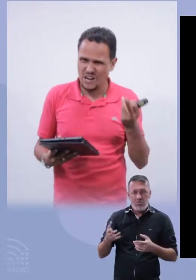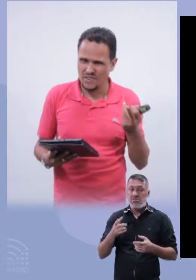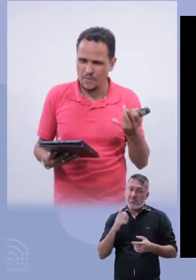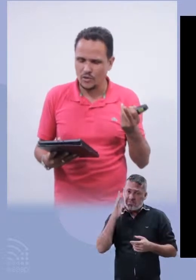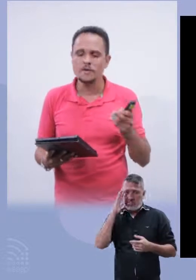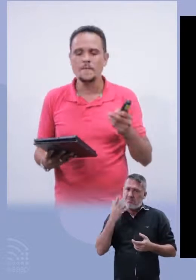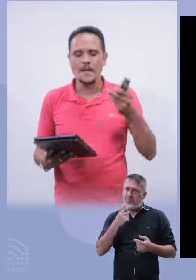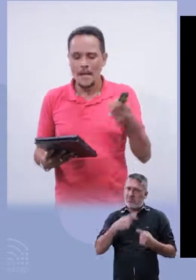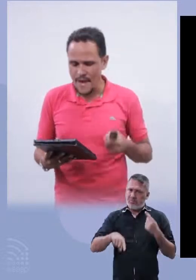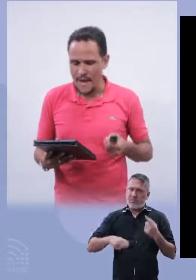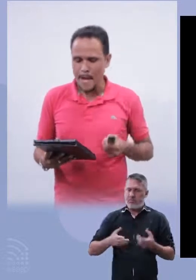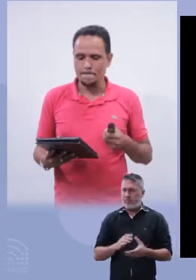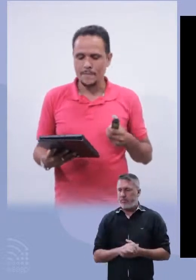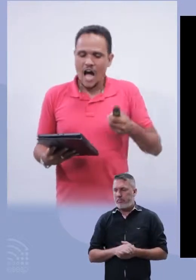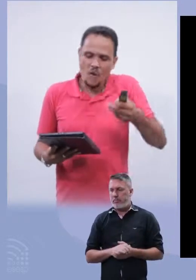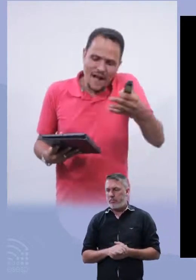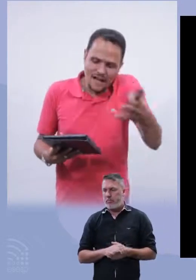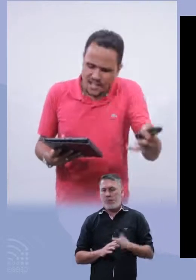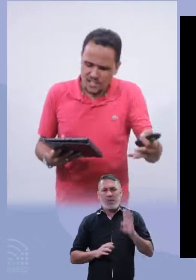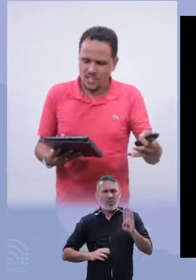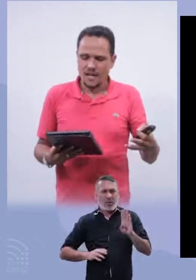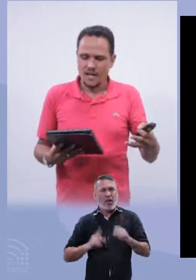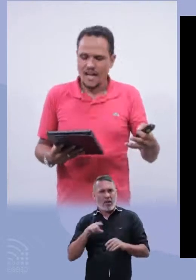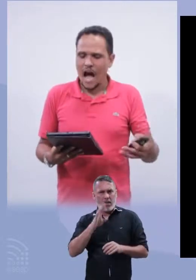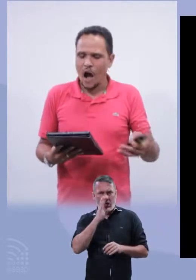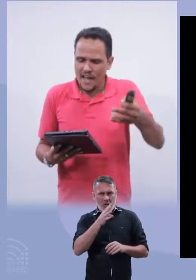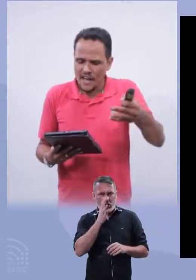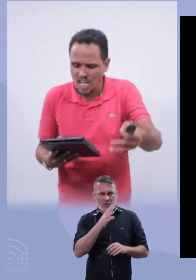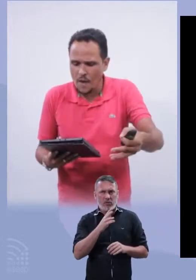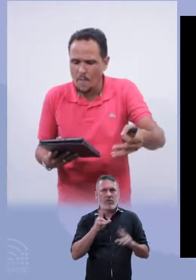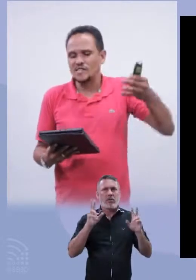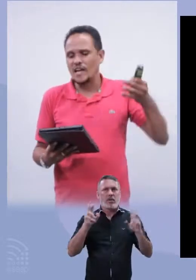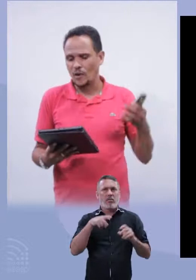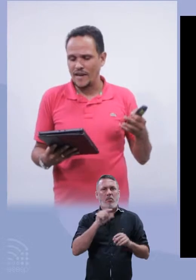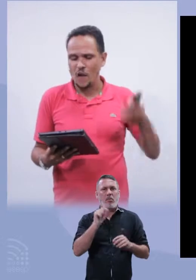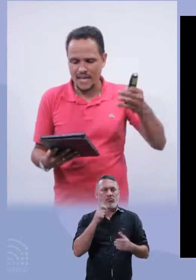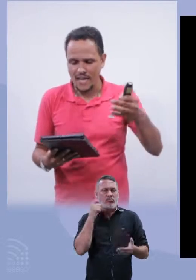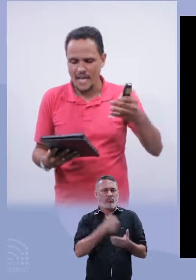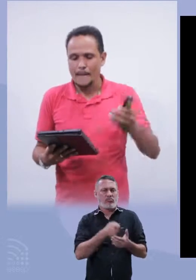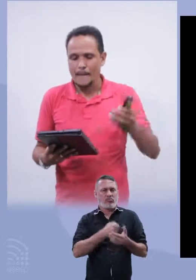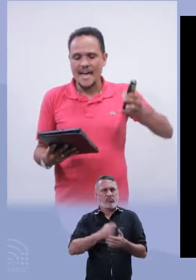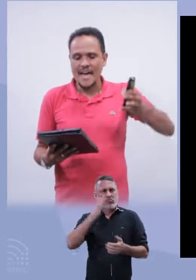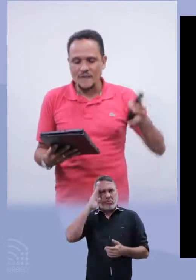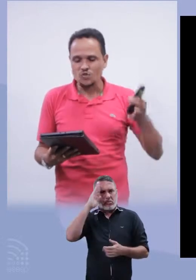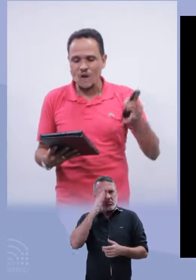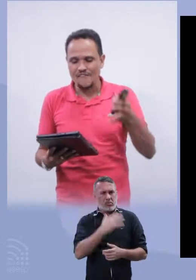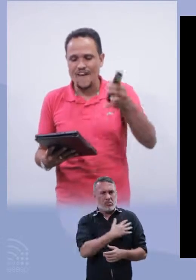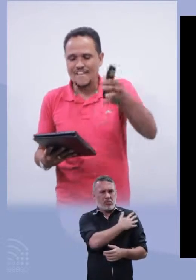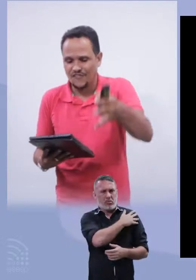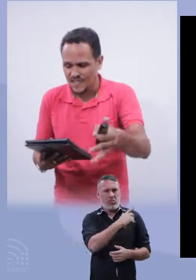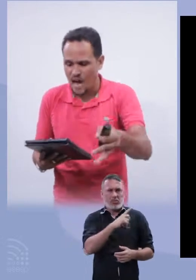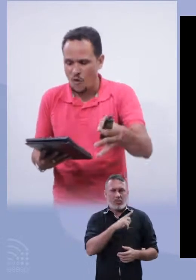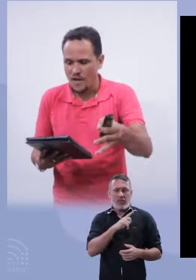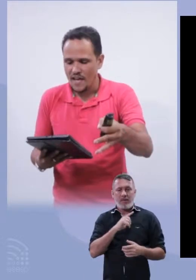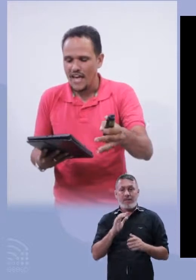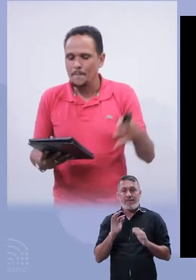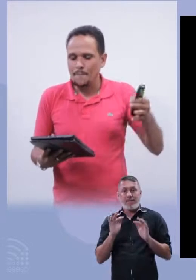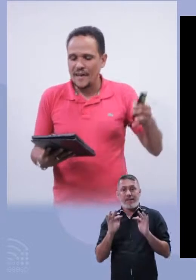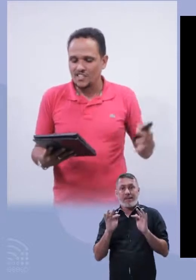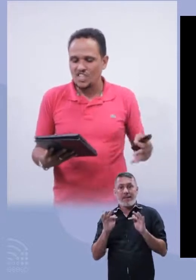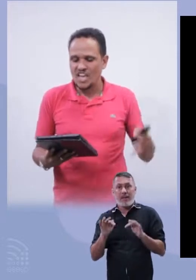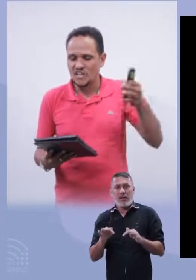Acho que não, né, meu amor? B. É uma crítica ao regime ditatorial que, mesmo em sua fase